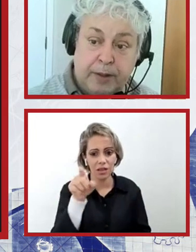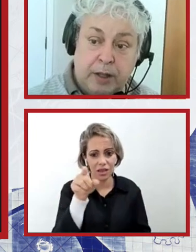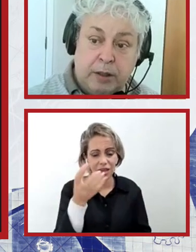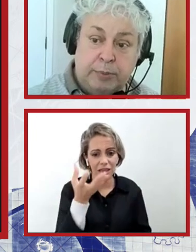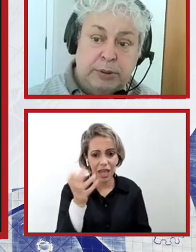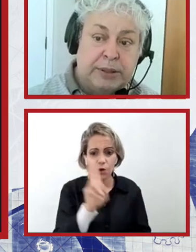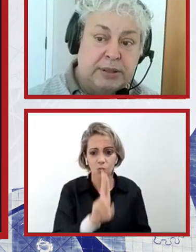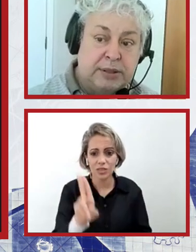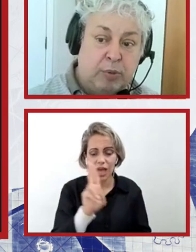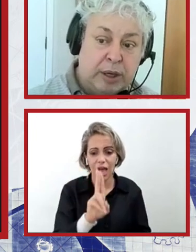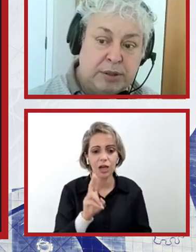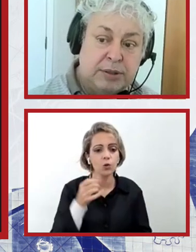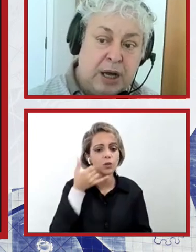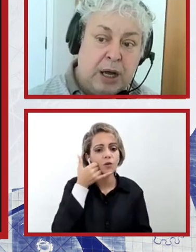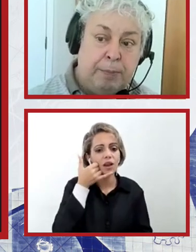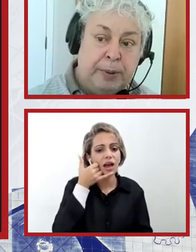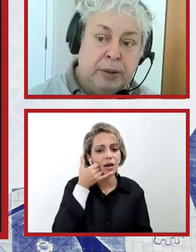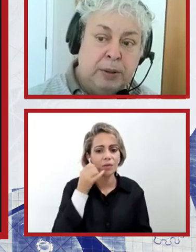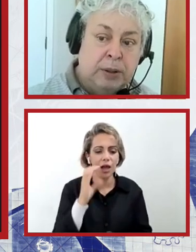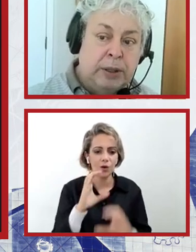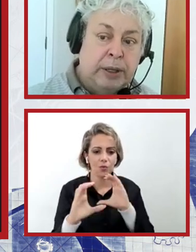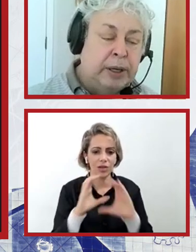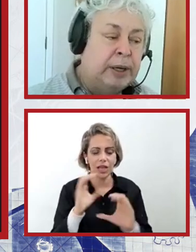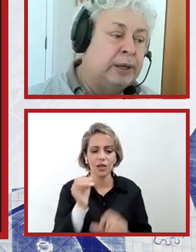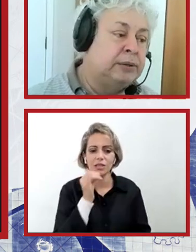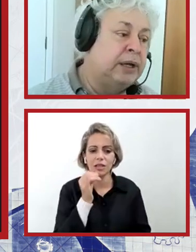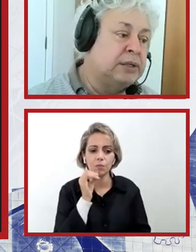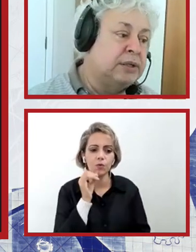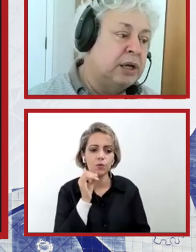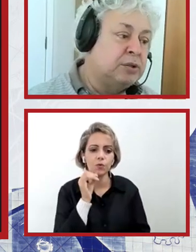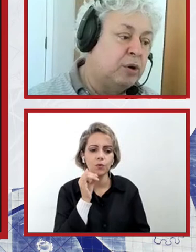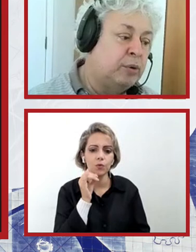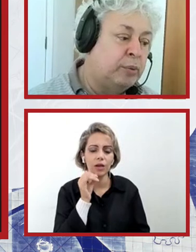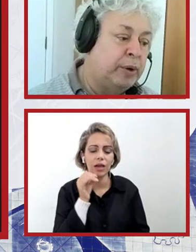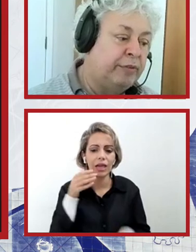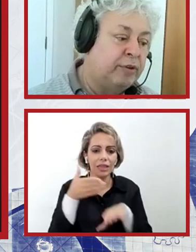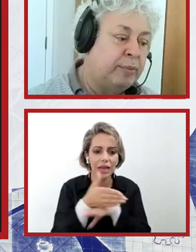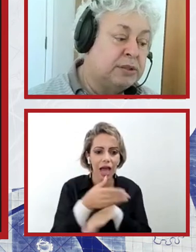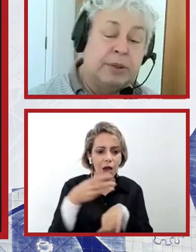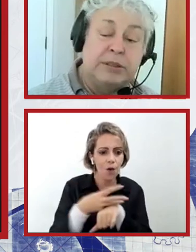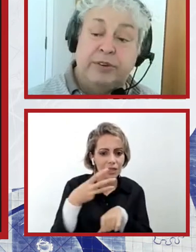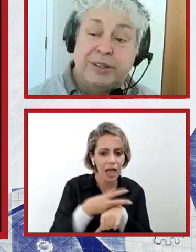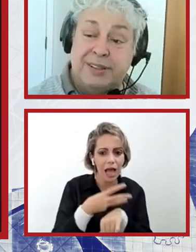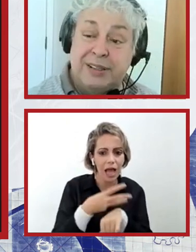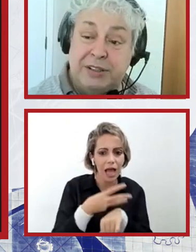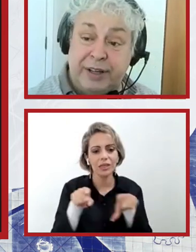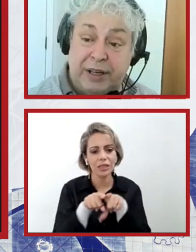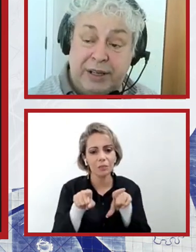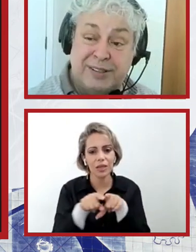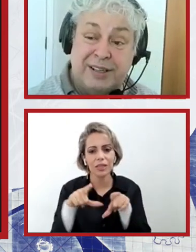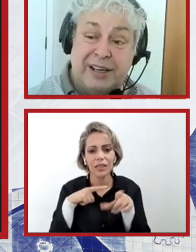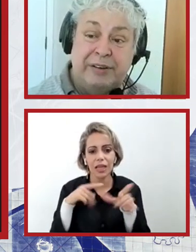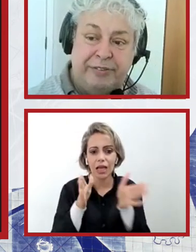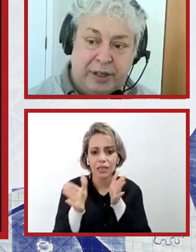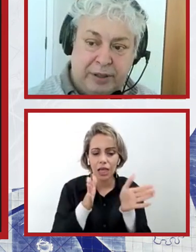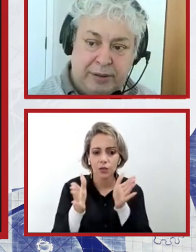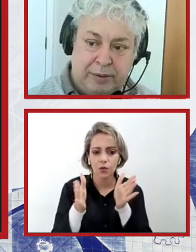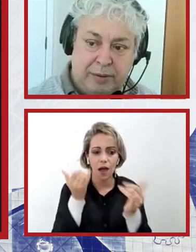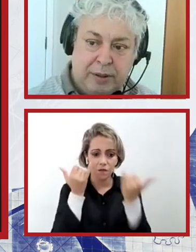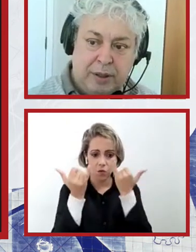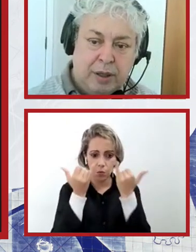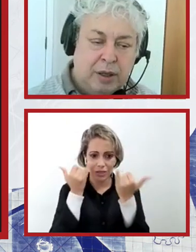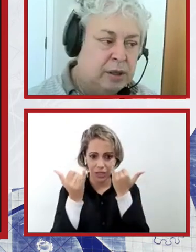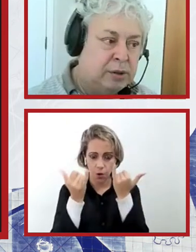comunicação. Por exemplo, acessar o WhatsApp, ter acesso a uma informação. Mas se você tiver que